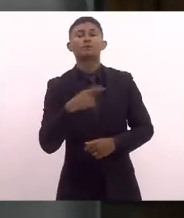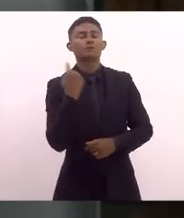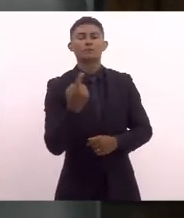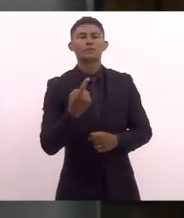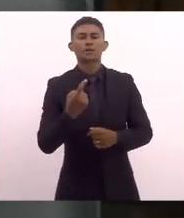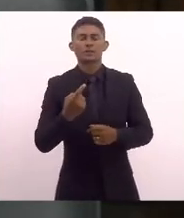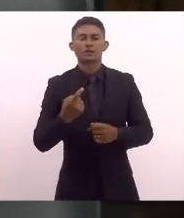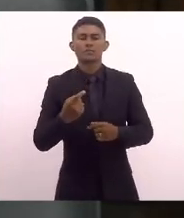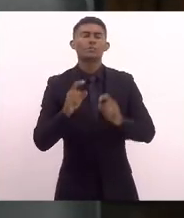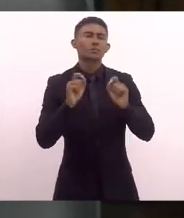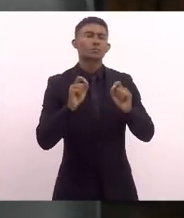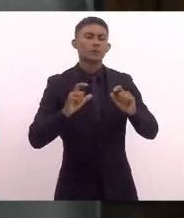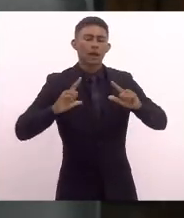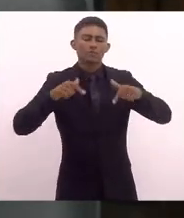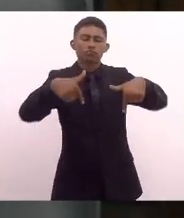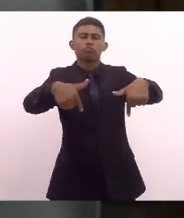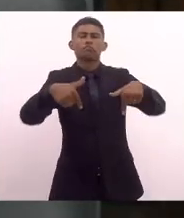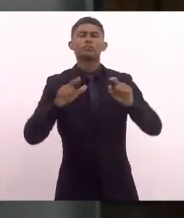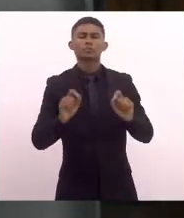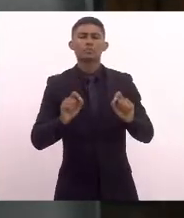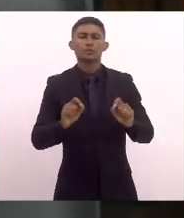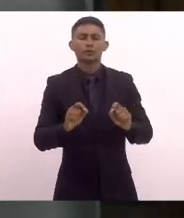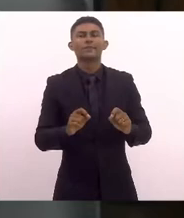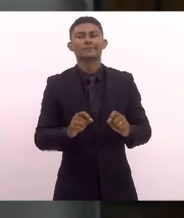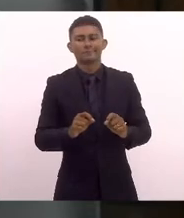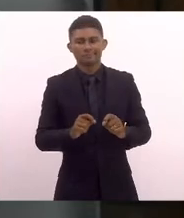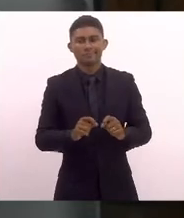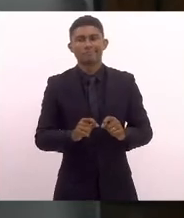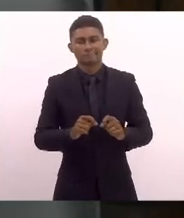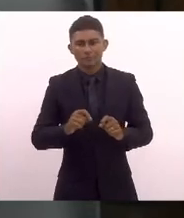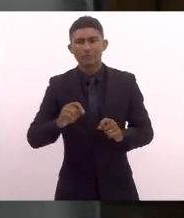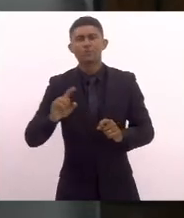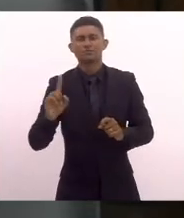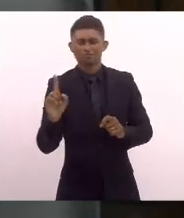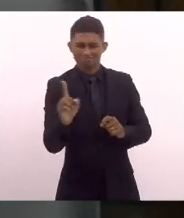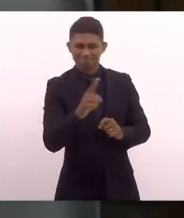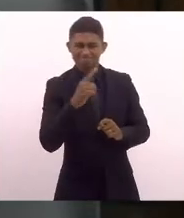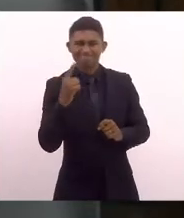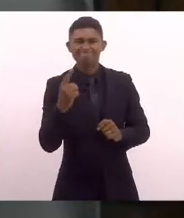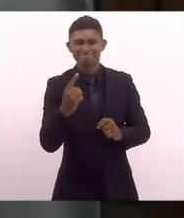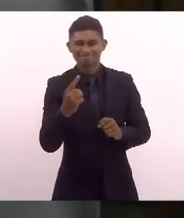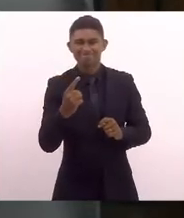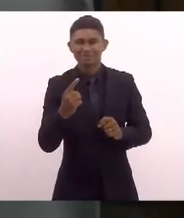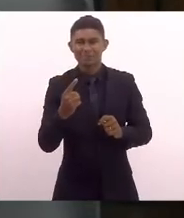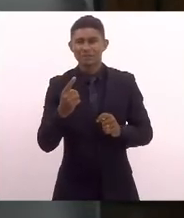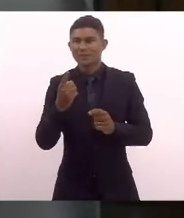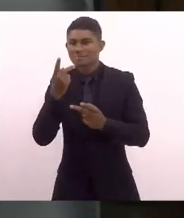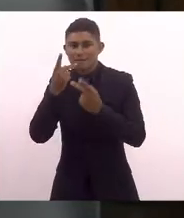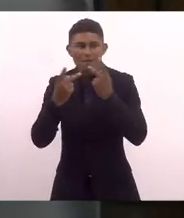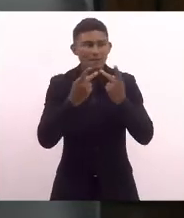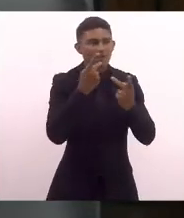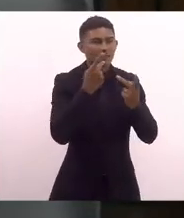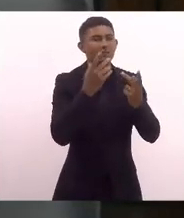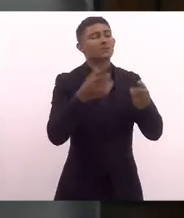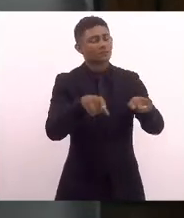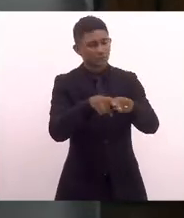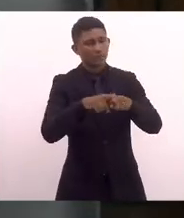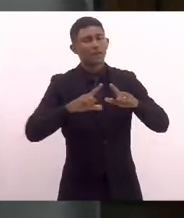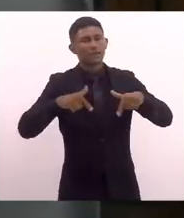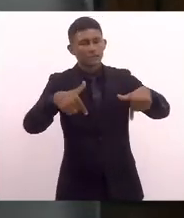defendendo aquilo que nós sempre estávamos falando.